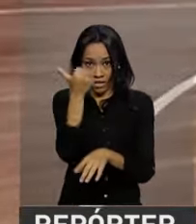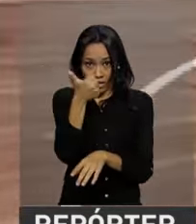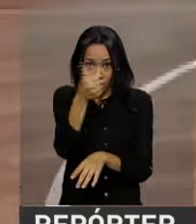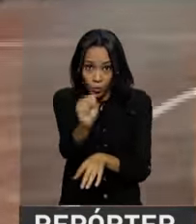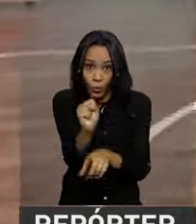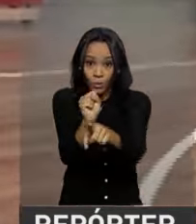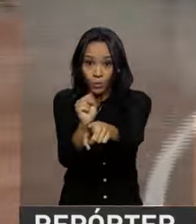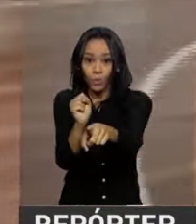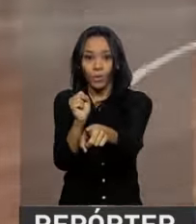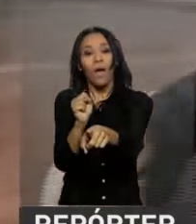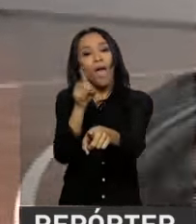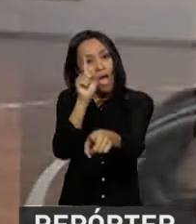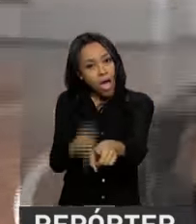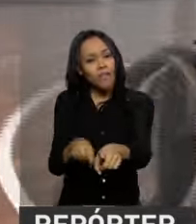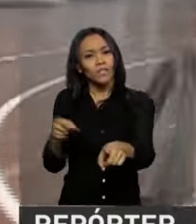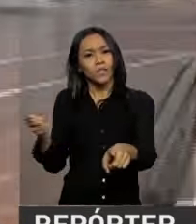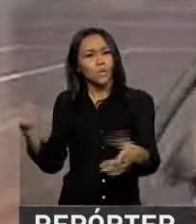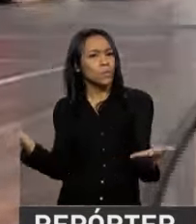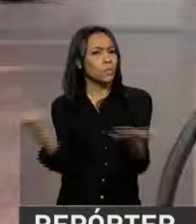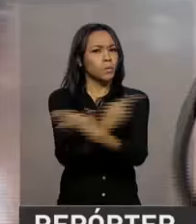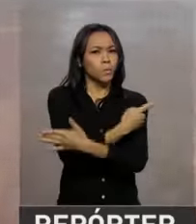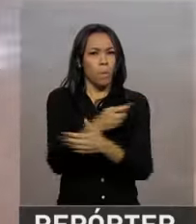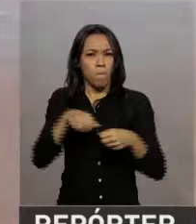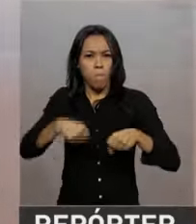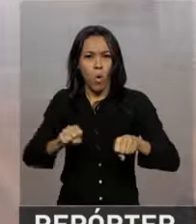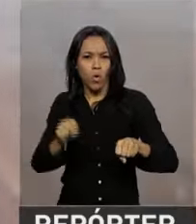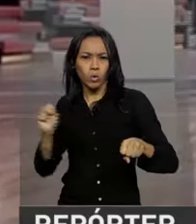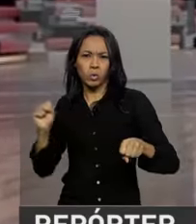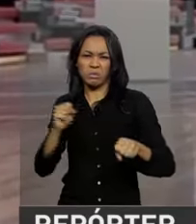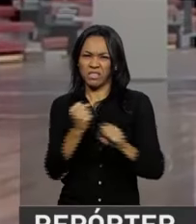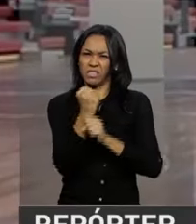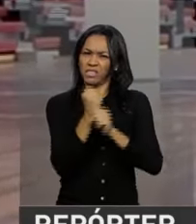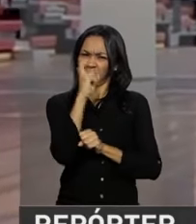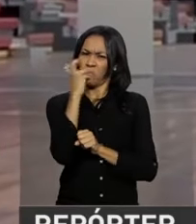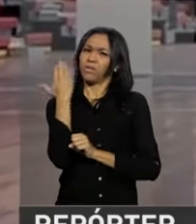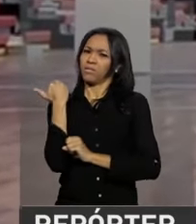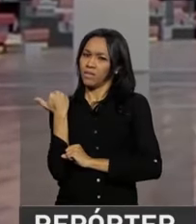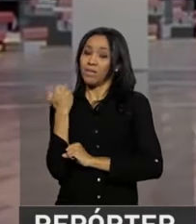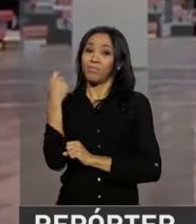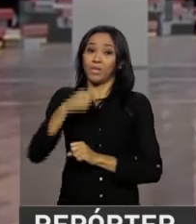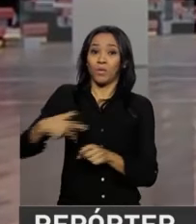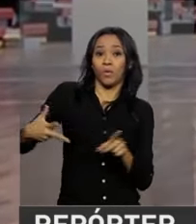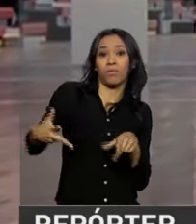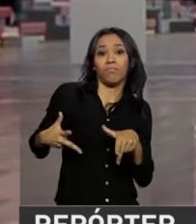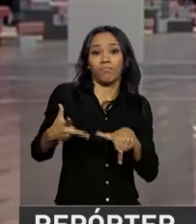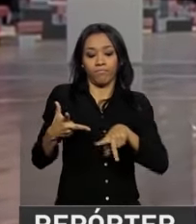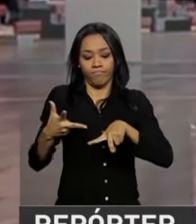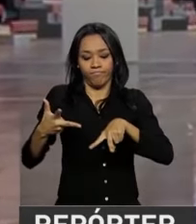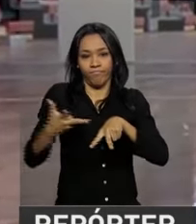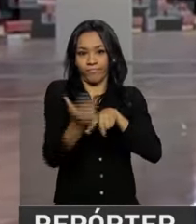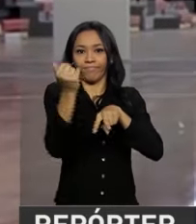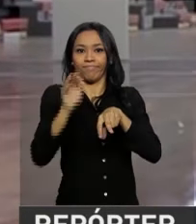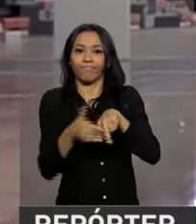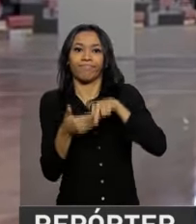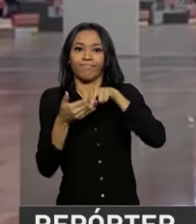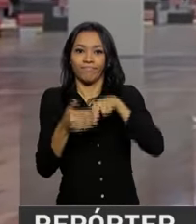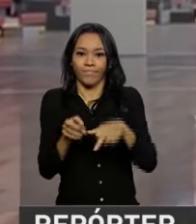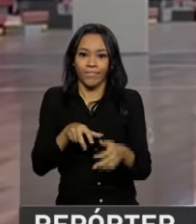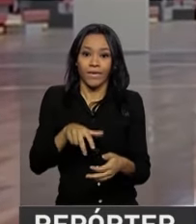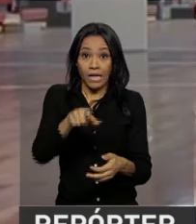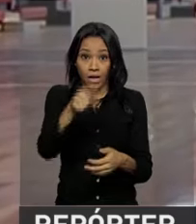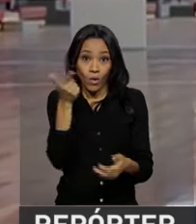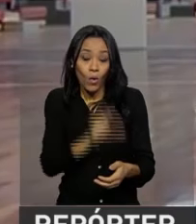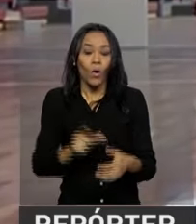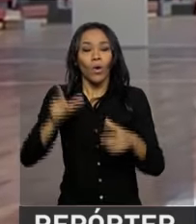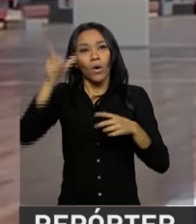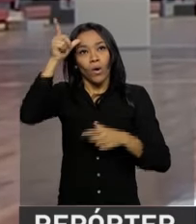dessas pessoas. Ele sofreu um acidente de moto há 5 anos e teve que amputar a perna esquerda. O estudante encontrou no